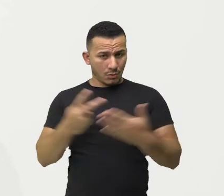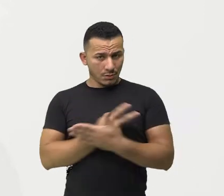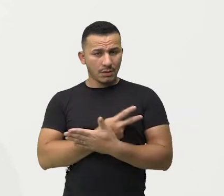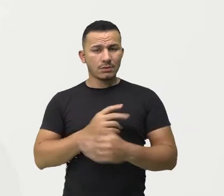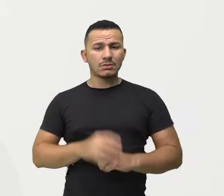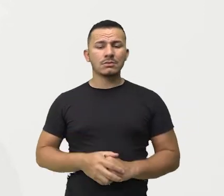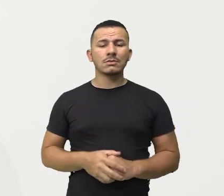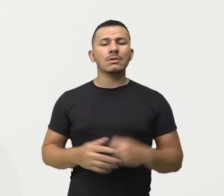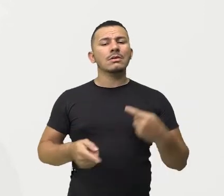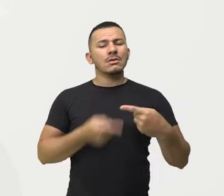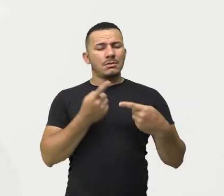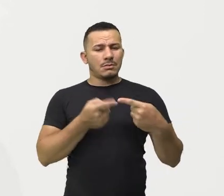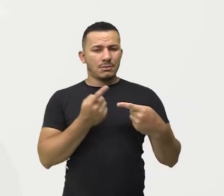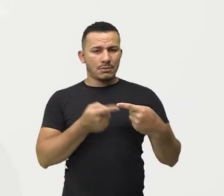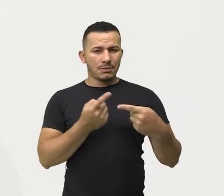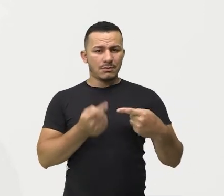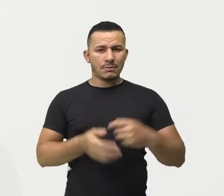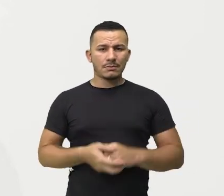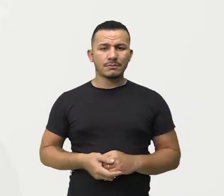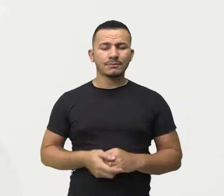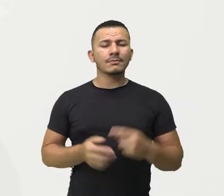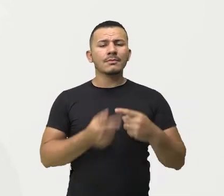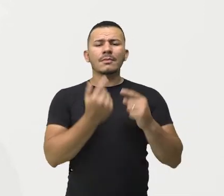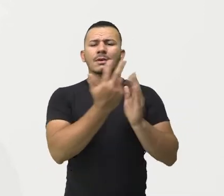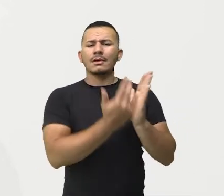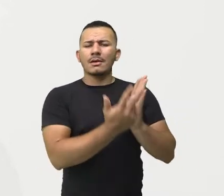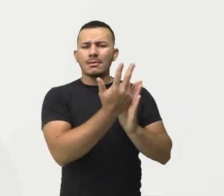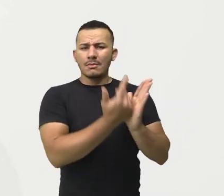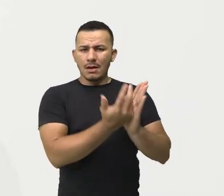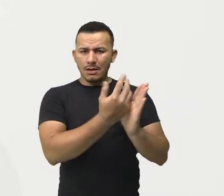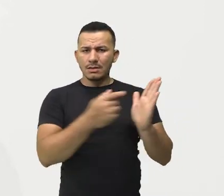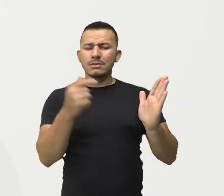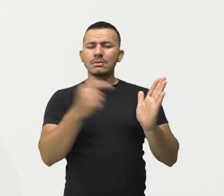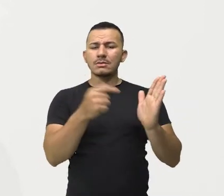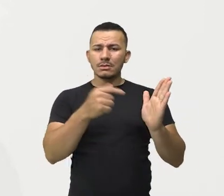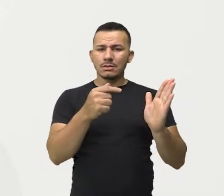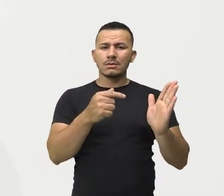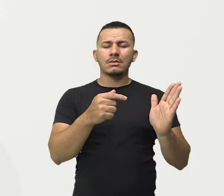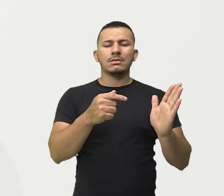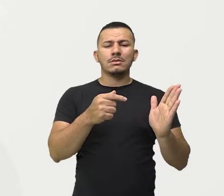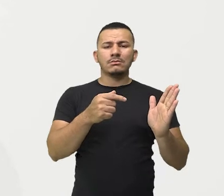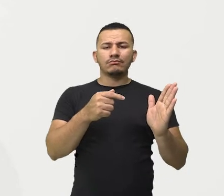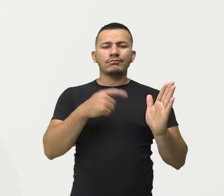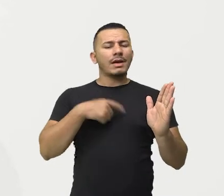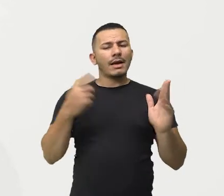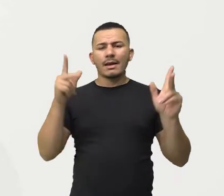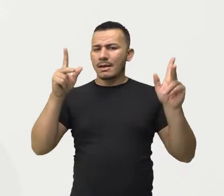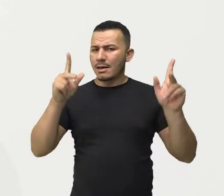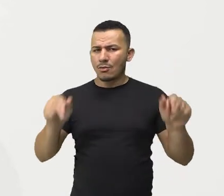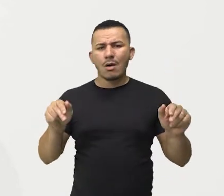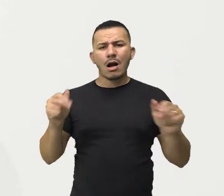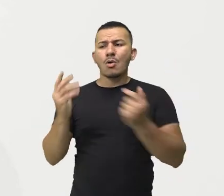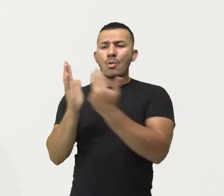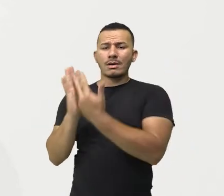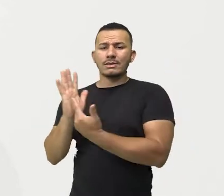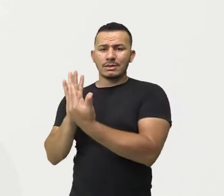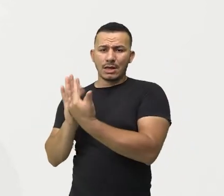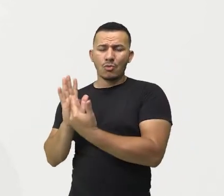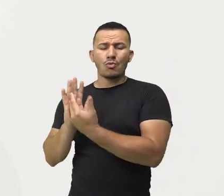situações. Situação 1, a figura obtida é exatamente igual à